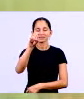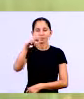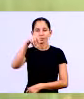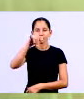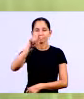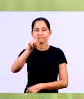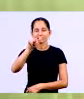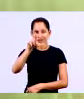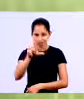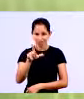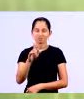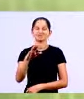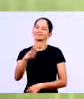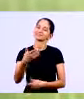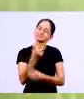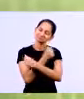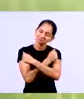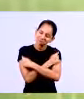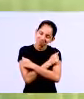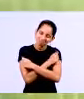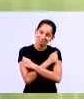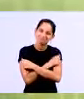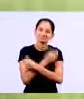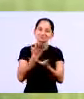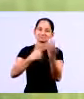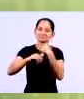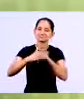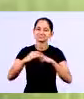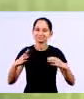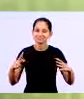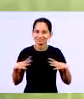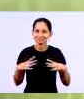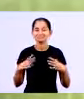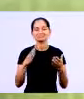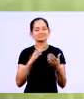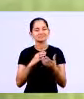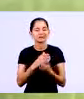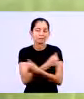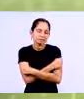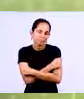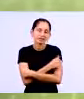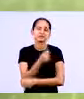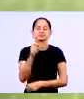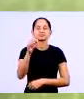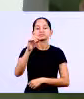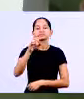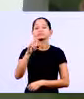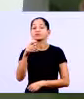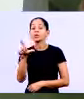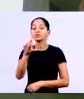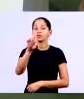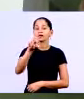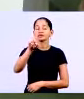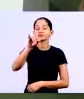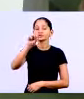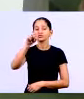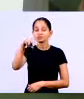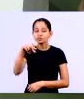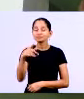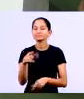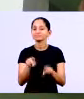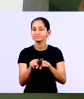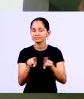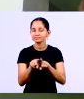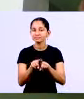Ah, tá. Então, um abraço grande aí, pessoal de São Miguel. Edson. Mais alguém? Para todo mundo. Então, as